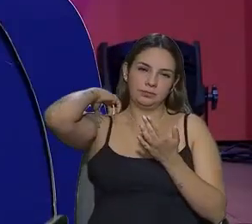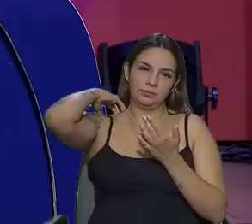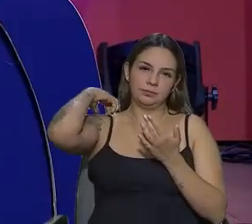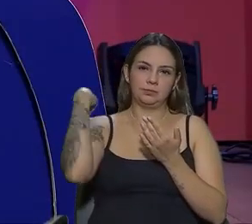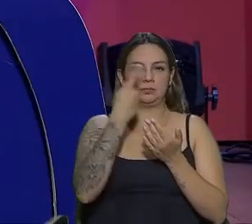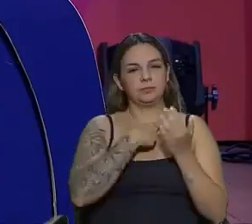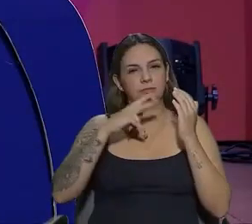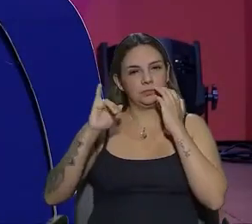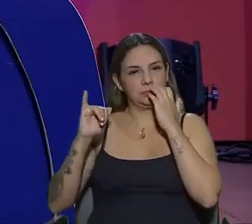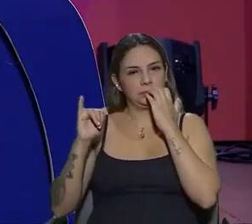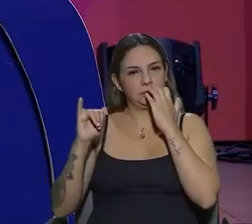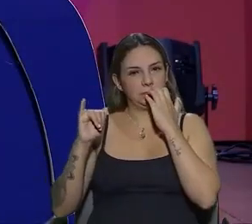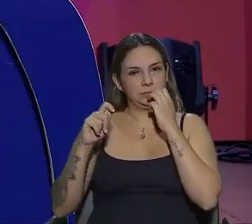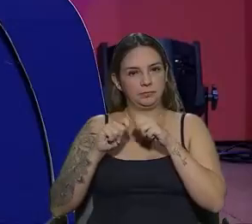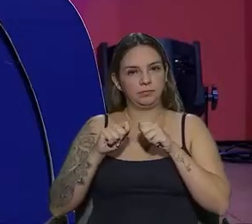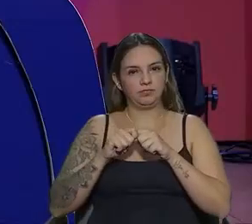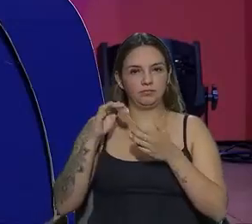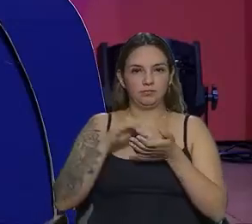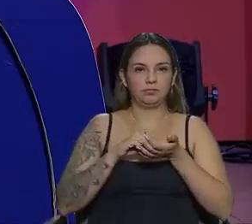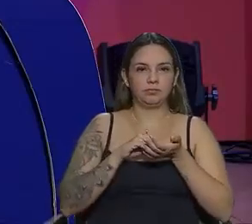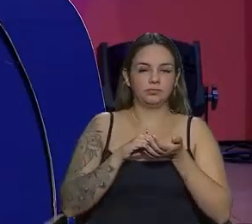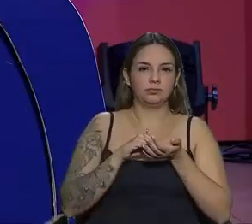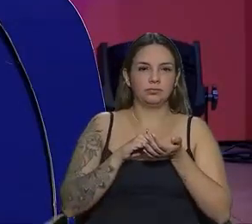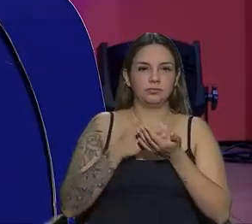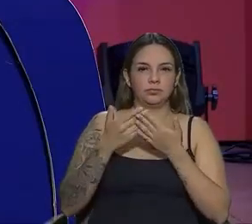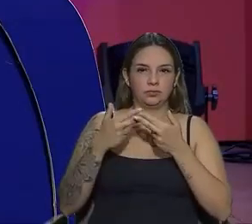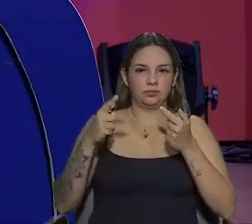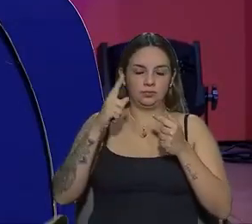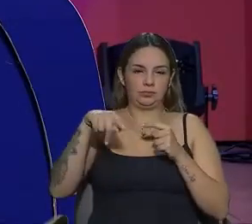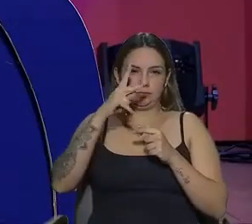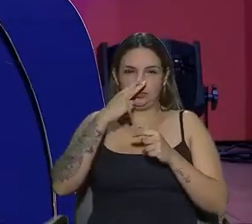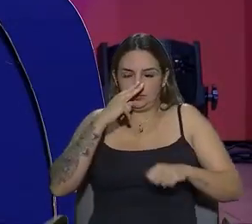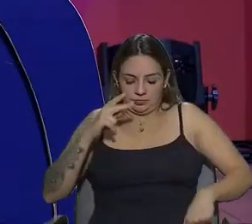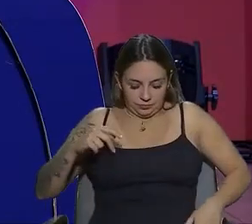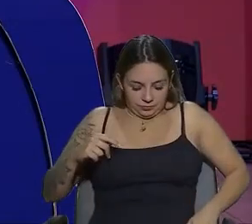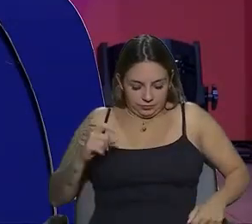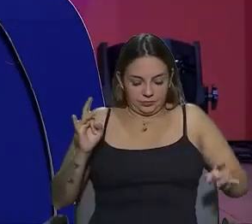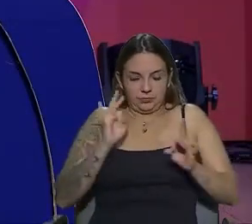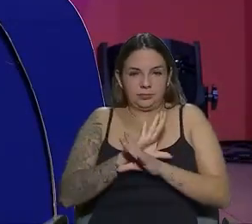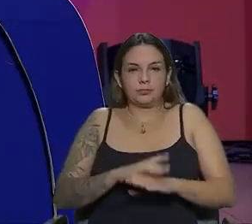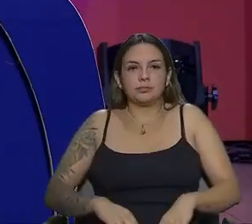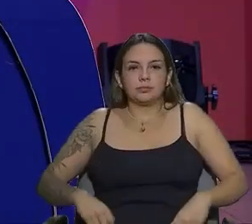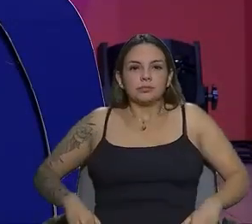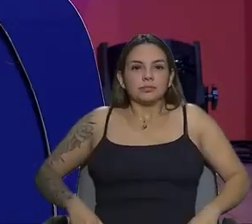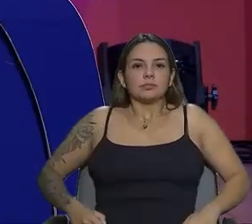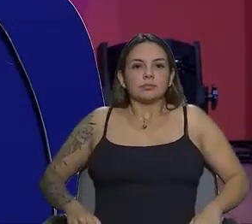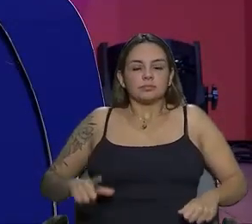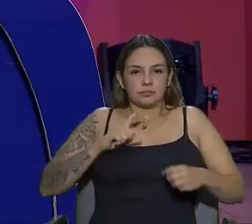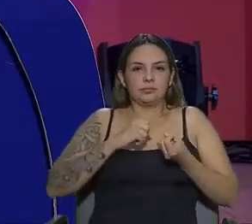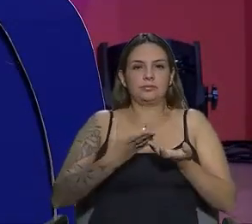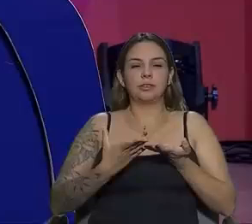que a gente vai produzindo até chegar em alguma coisa que você acha que, pronto, é isso que eu tenho